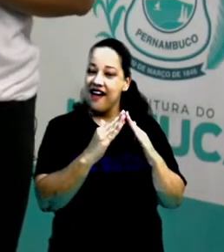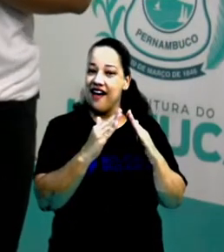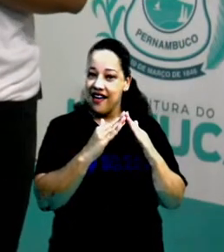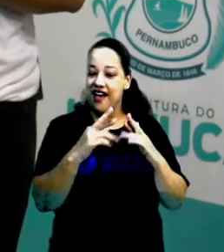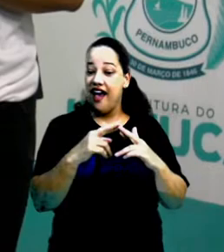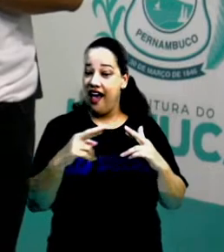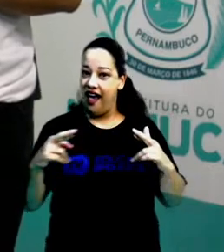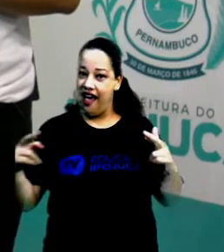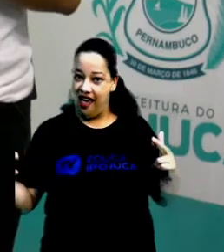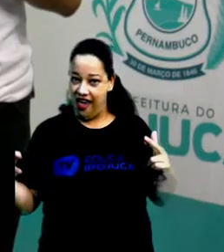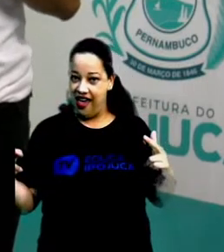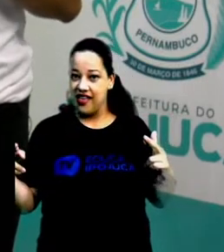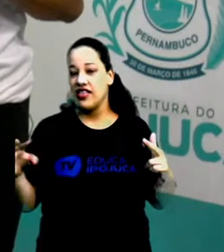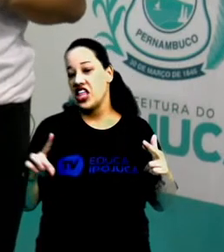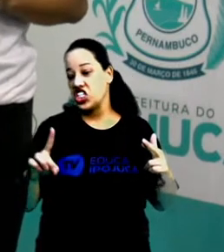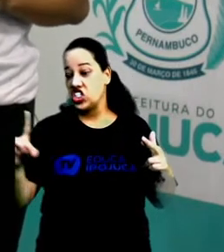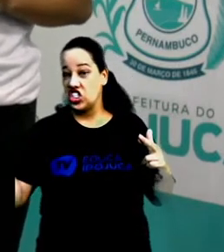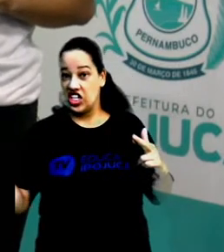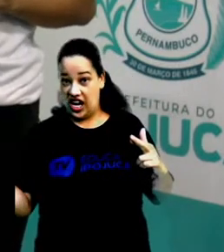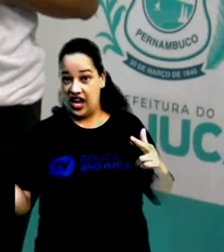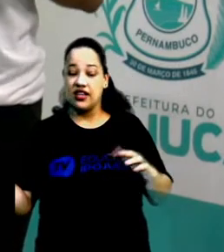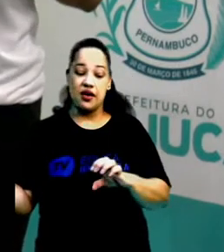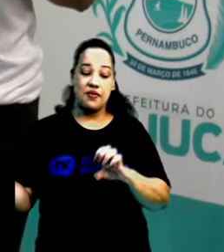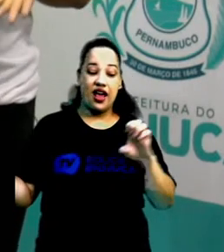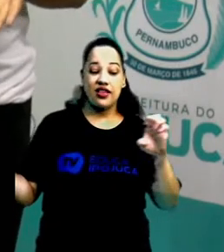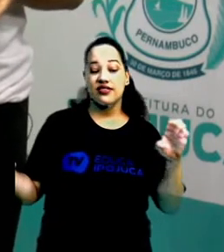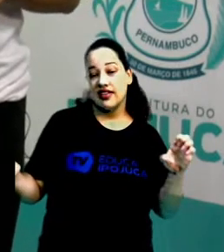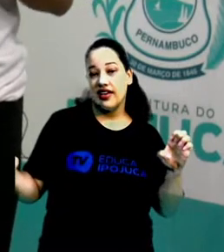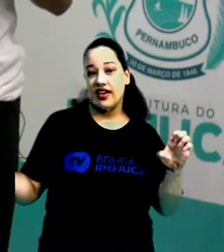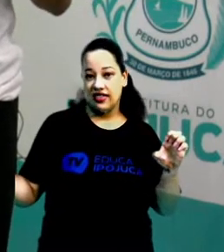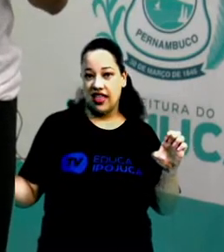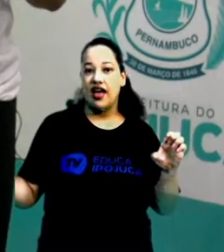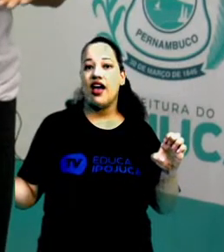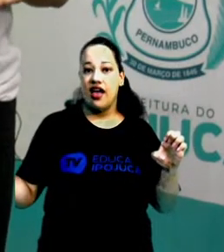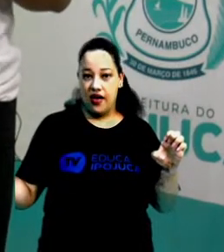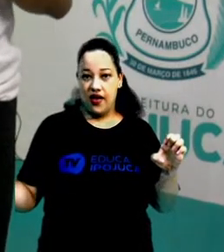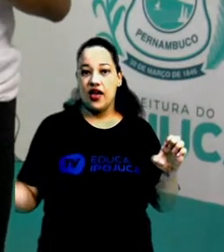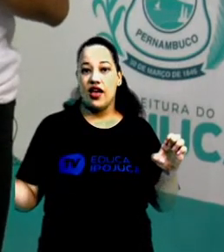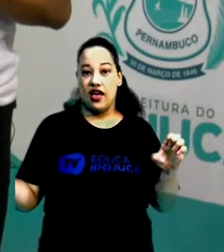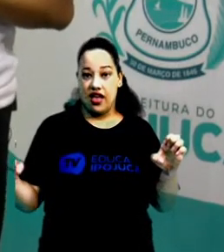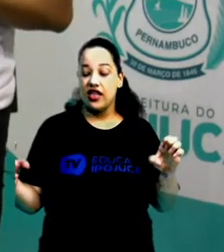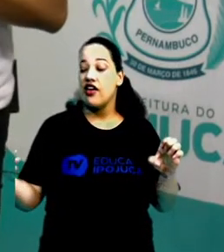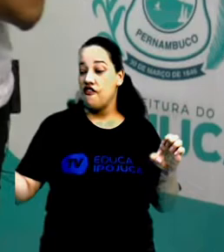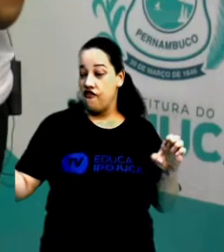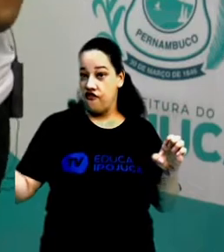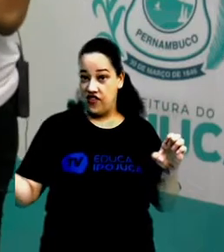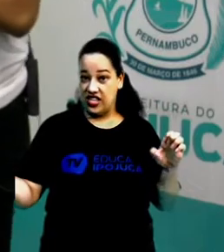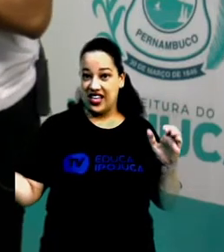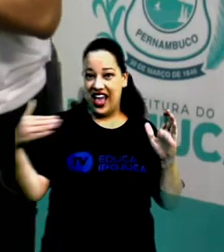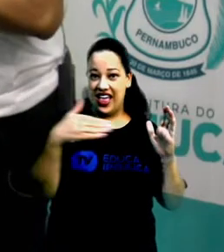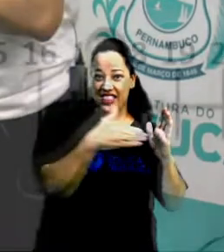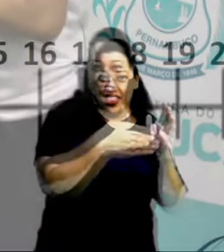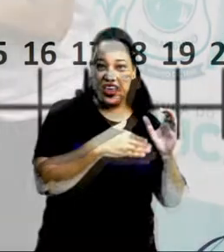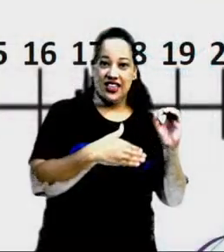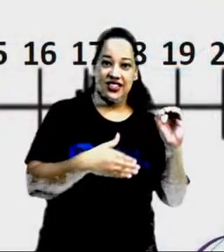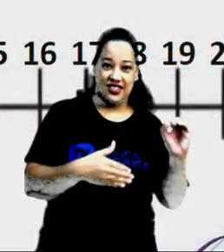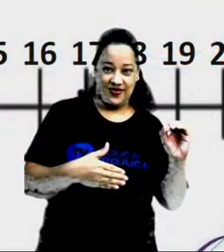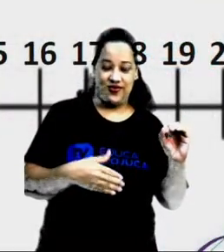numérica da direita para a esquerda, contando de 20 até 0.